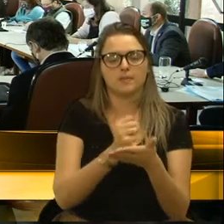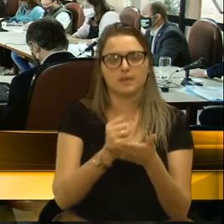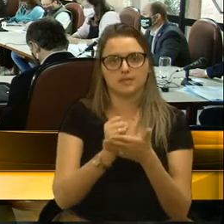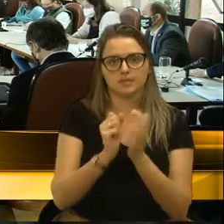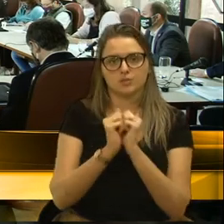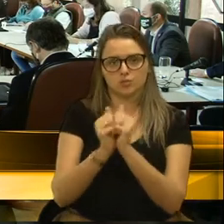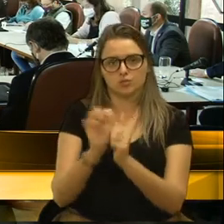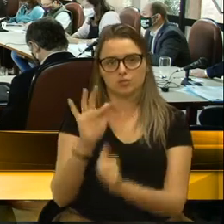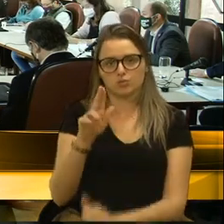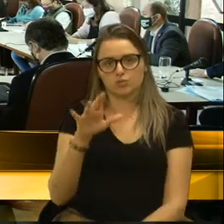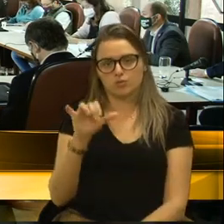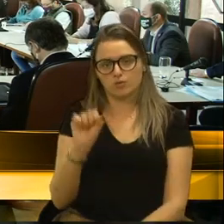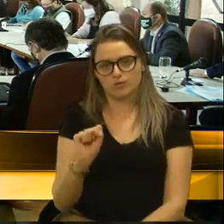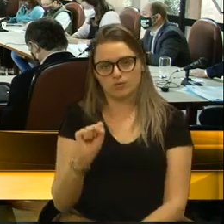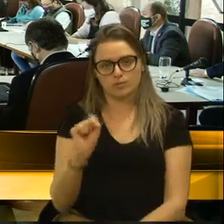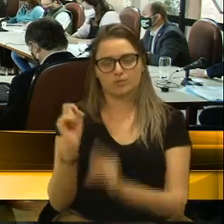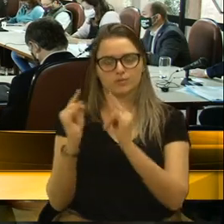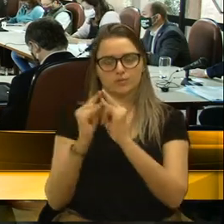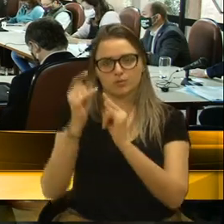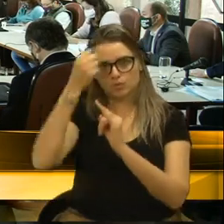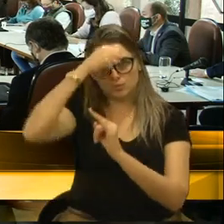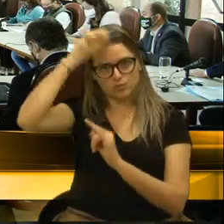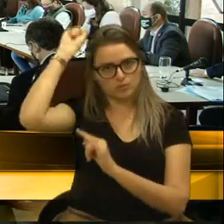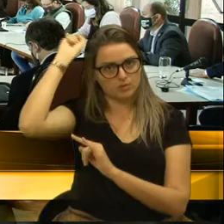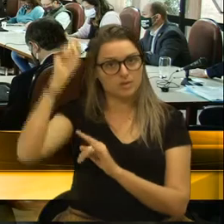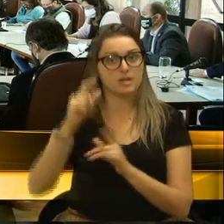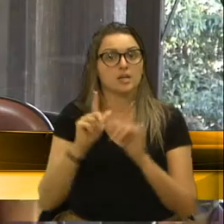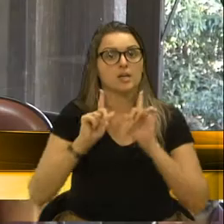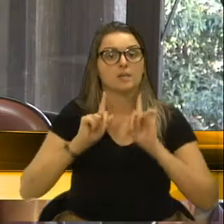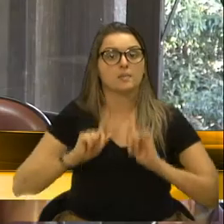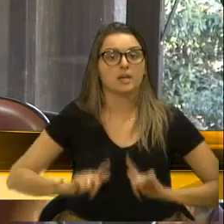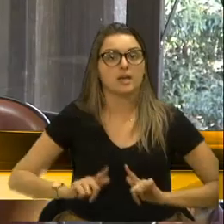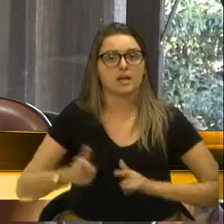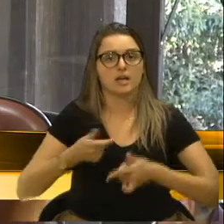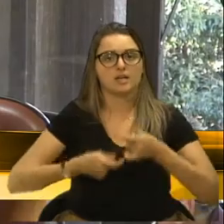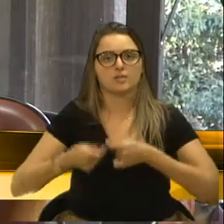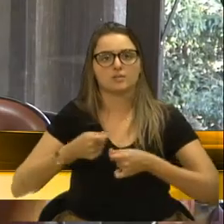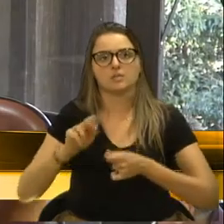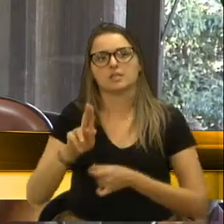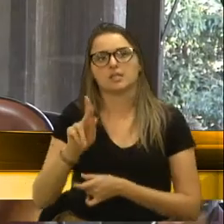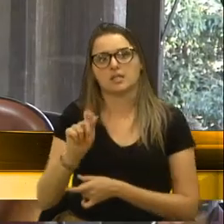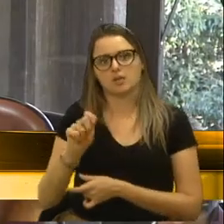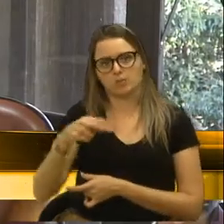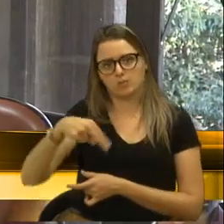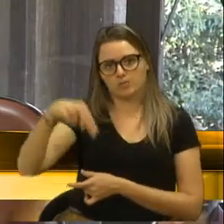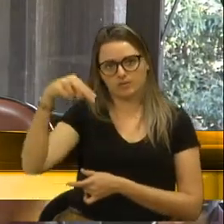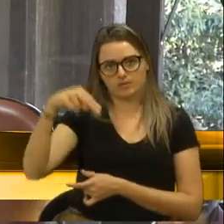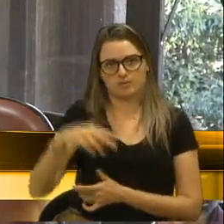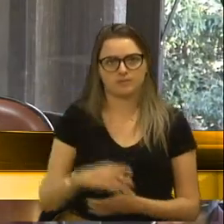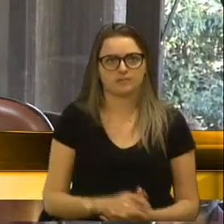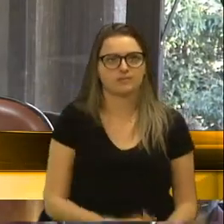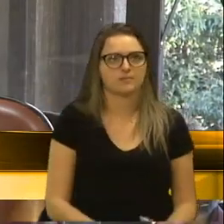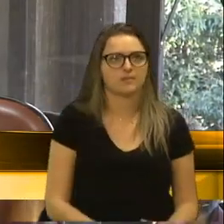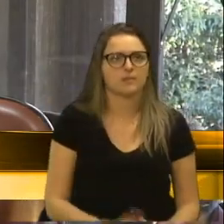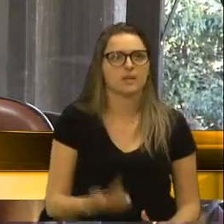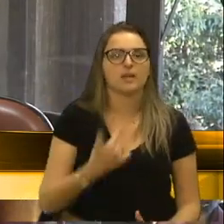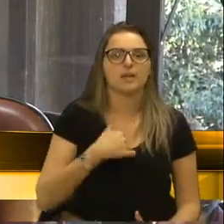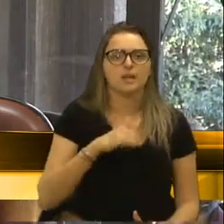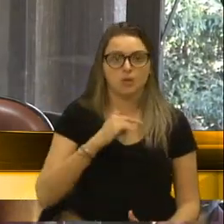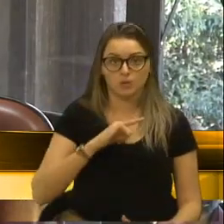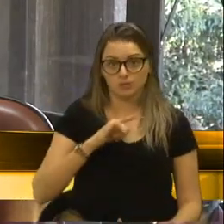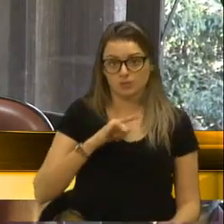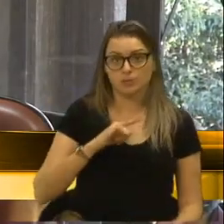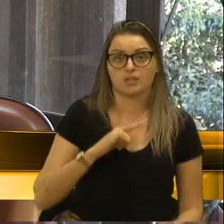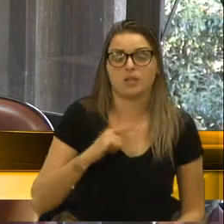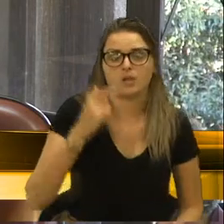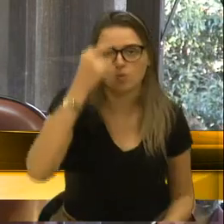Fundação Universidade de Caxias do Sul para a gestão da nossa UPA Zona Norte. E eu tenho uma consciência, presidente,